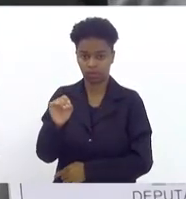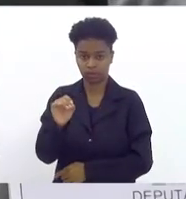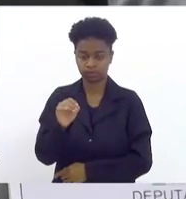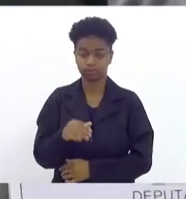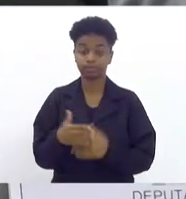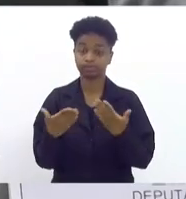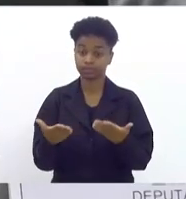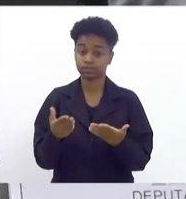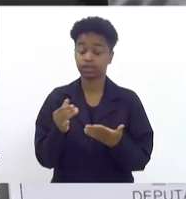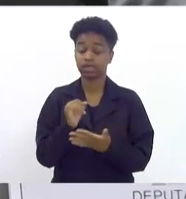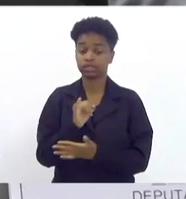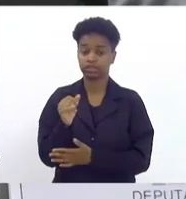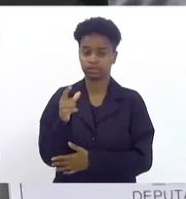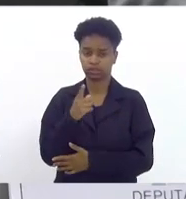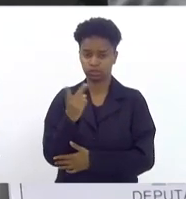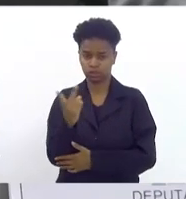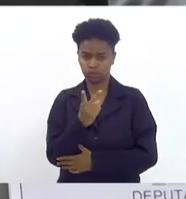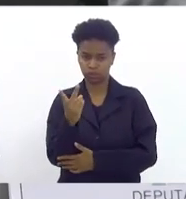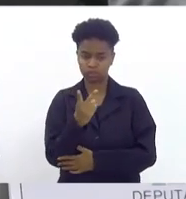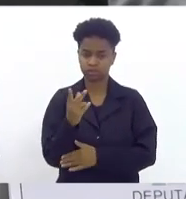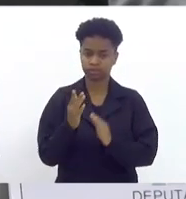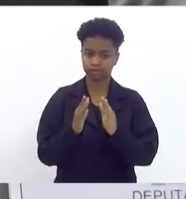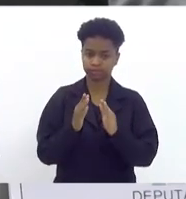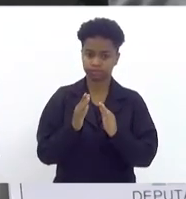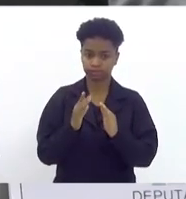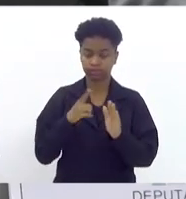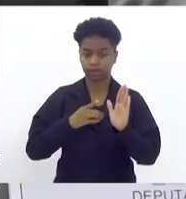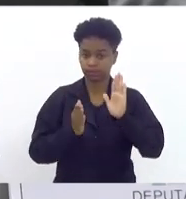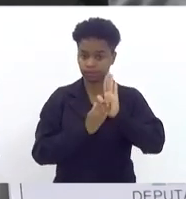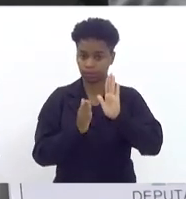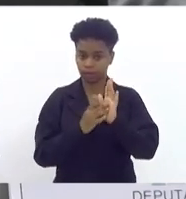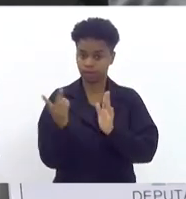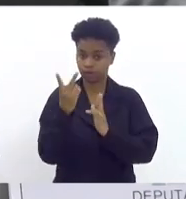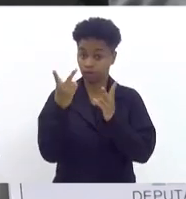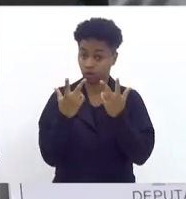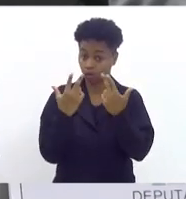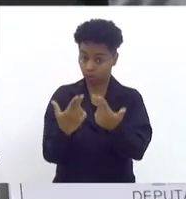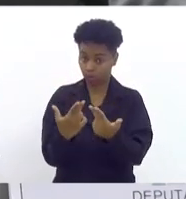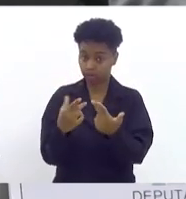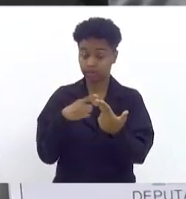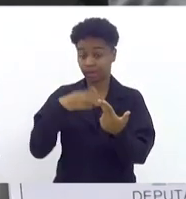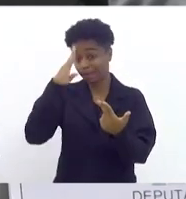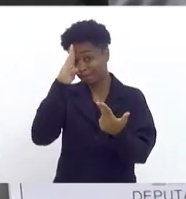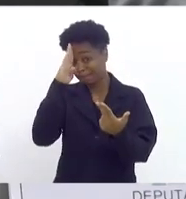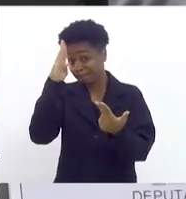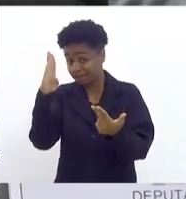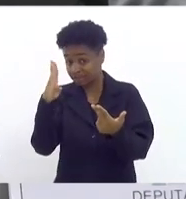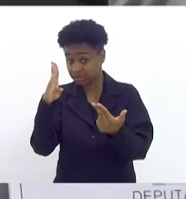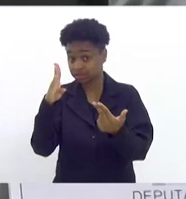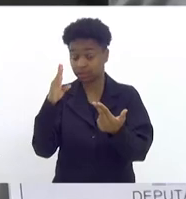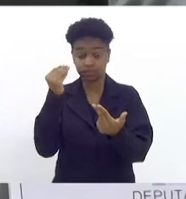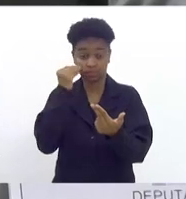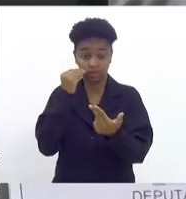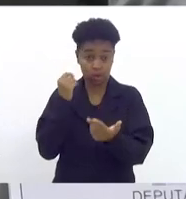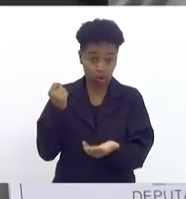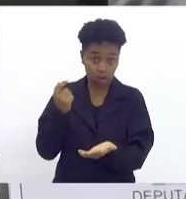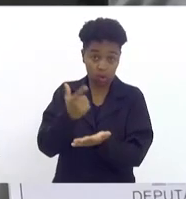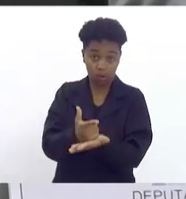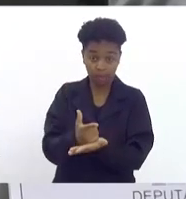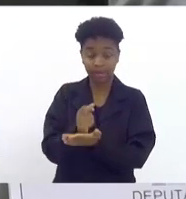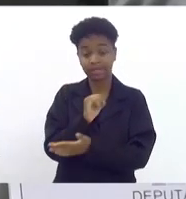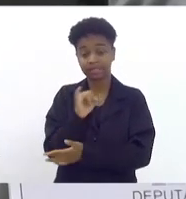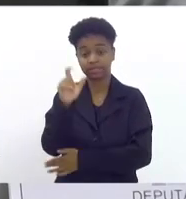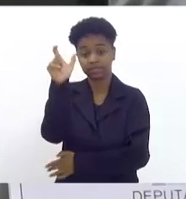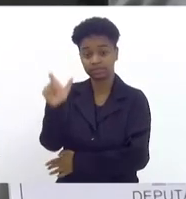seja, caso dois participantes façam propostas de valor idêntico, terá prioridade na arrematação aqueles